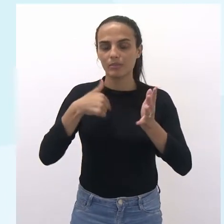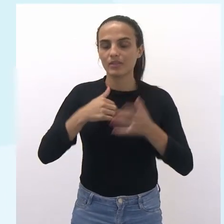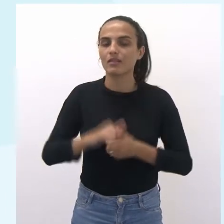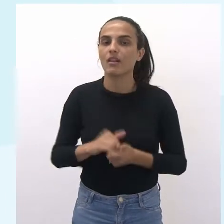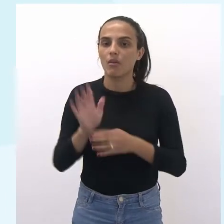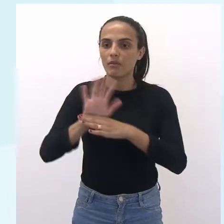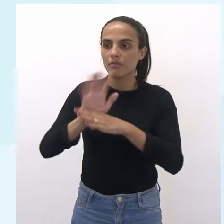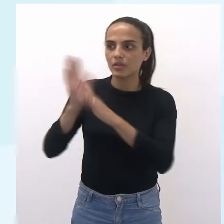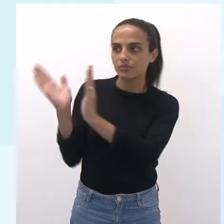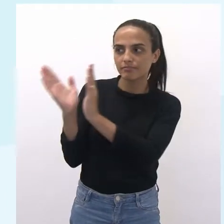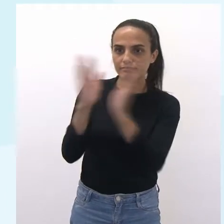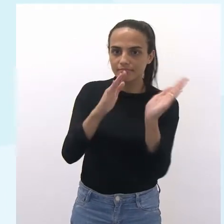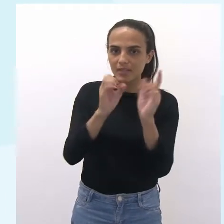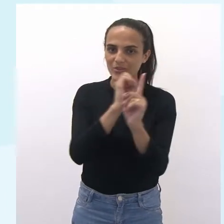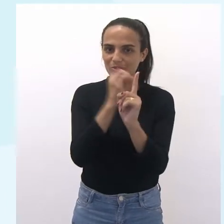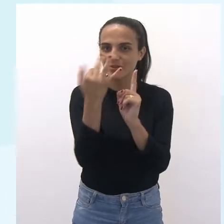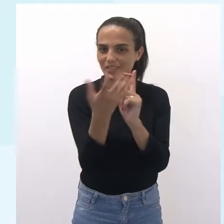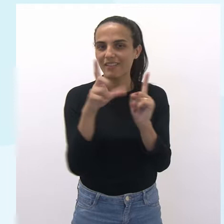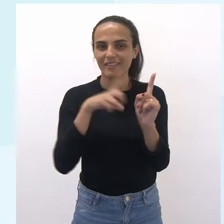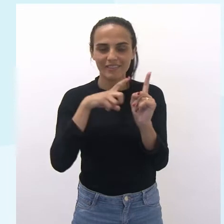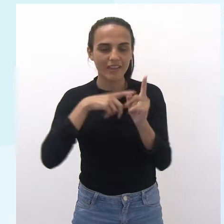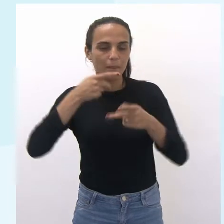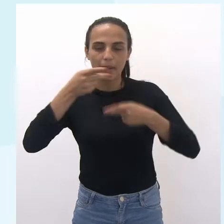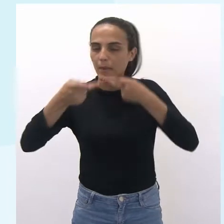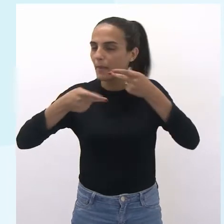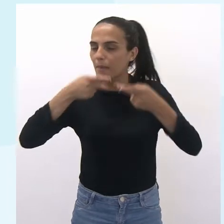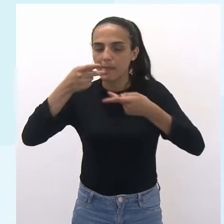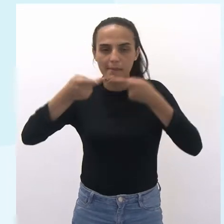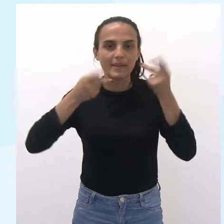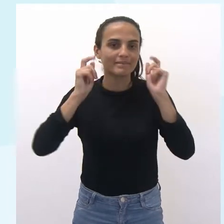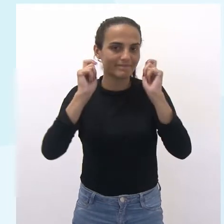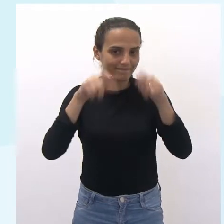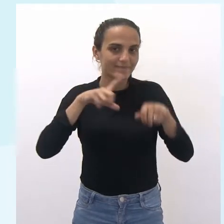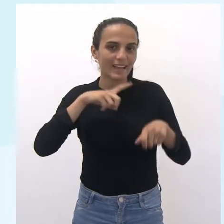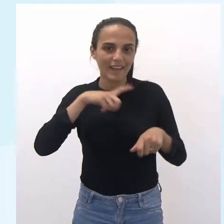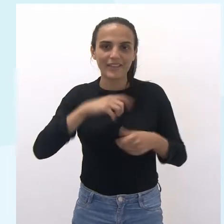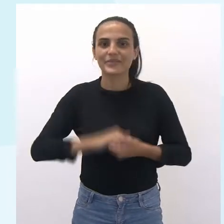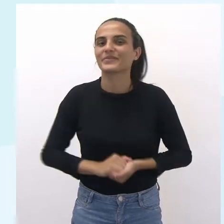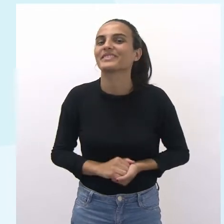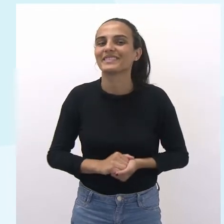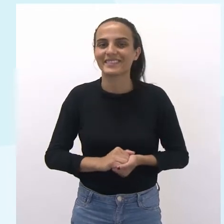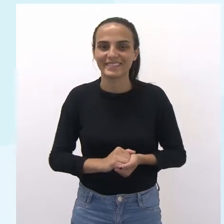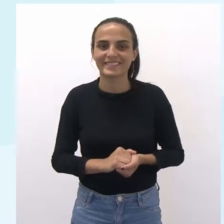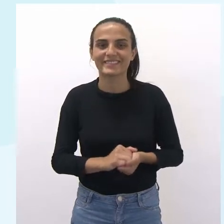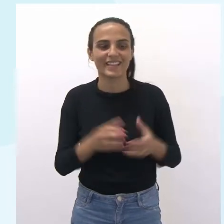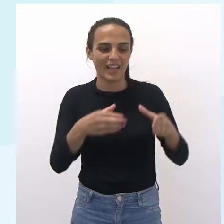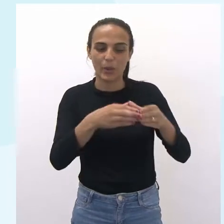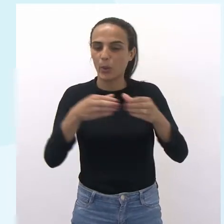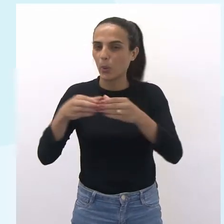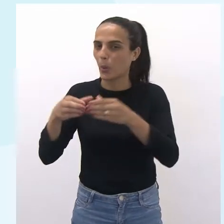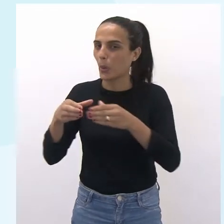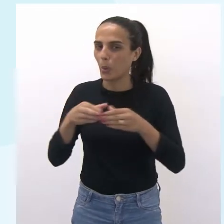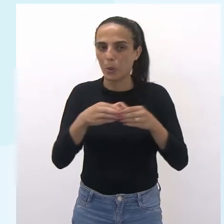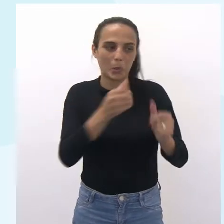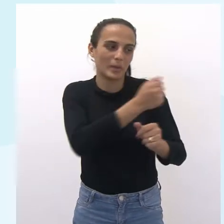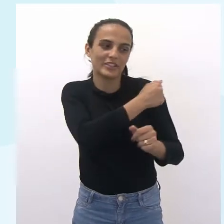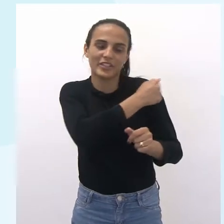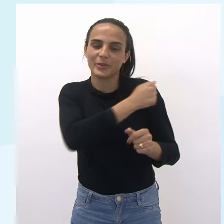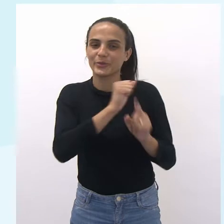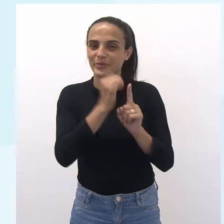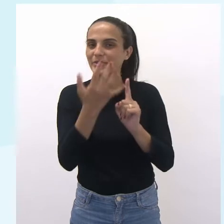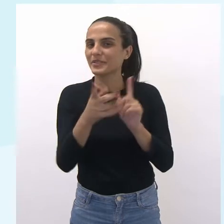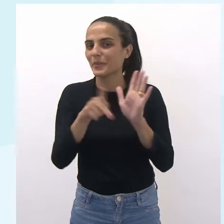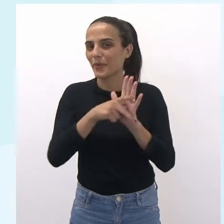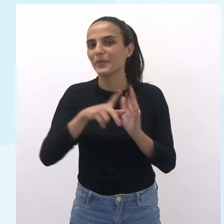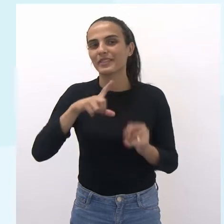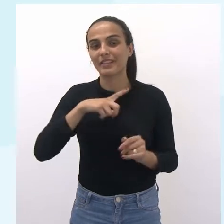conhecimento. Sociologia tem muitas salas, muitas. Você não tem nem ideia quantas turmas eu tinha. Cada vídeo, cada